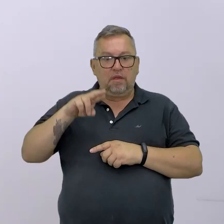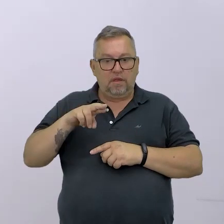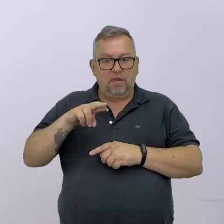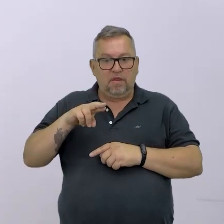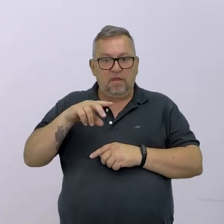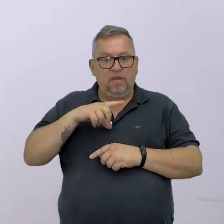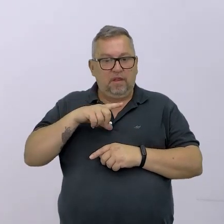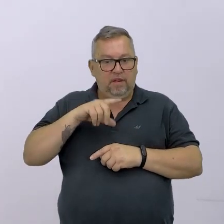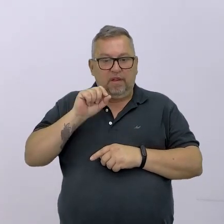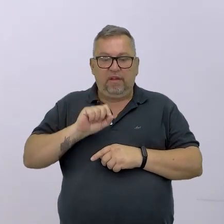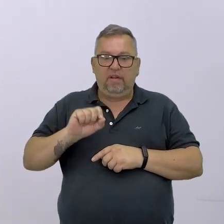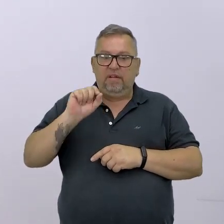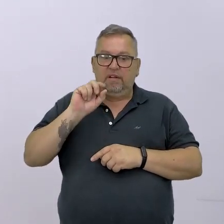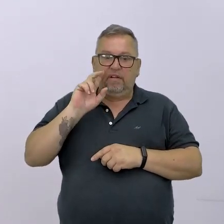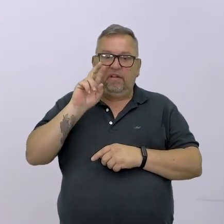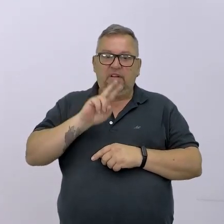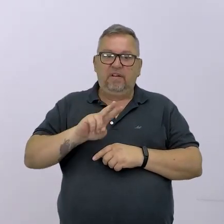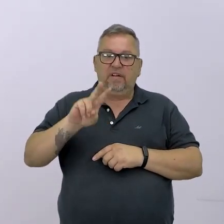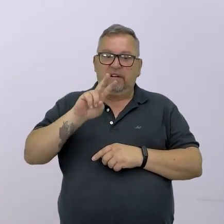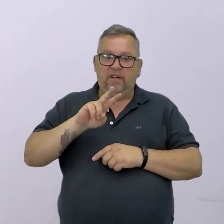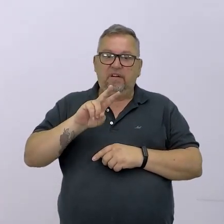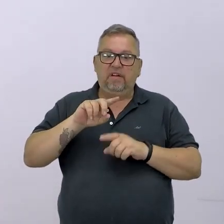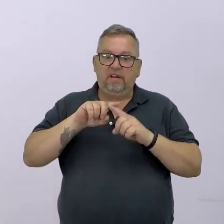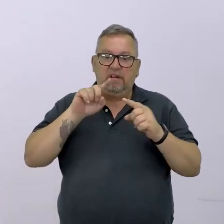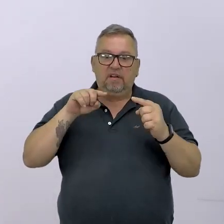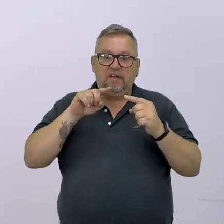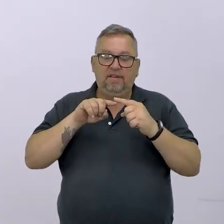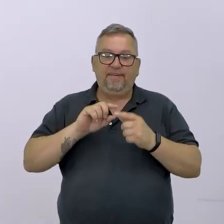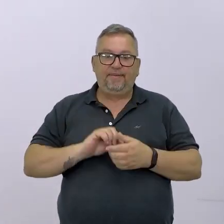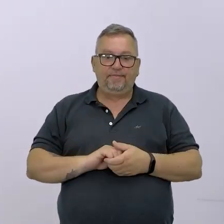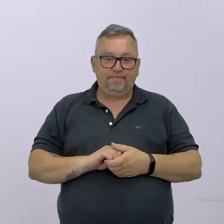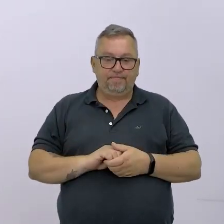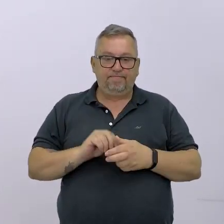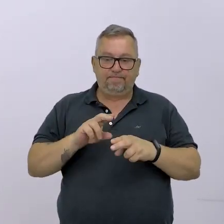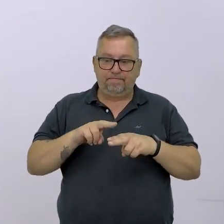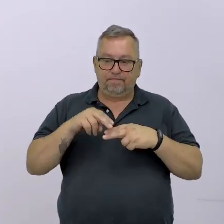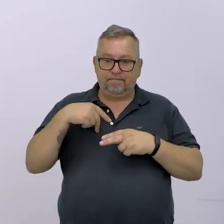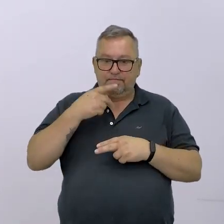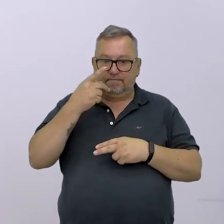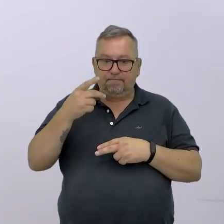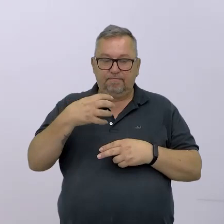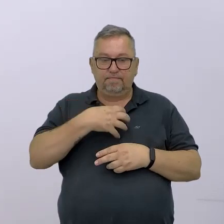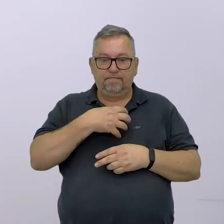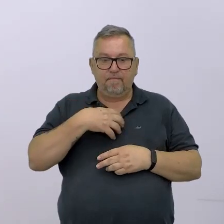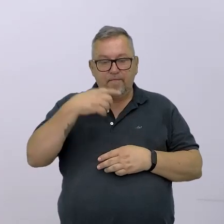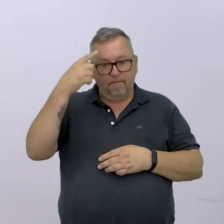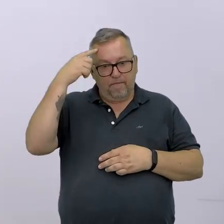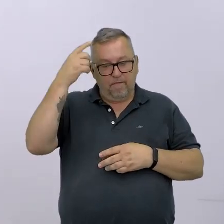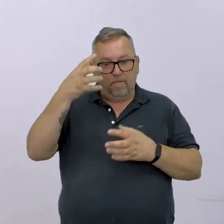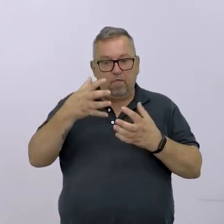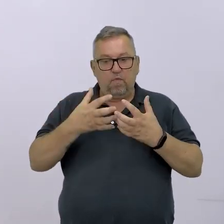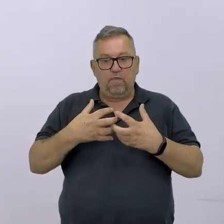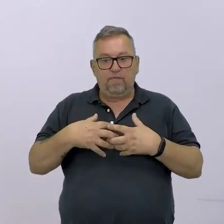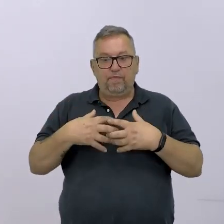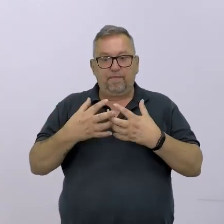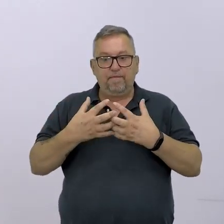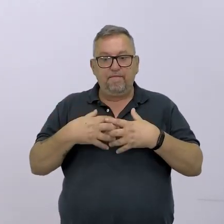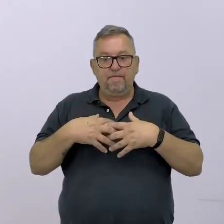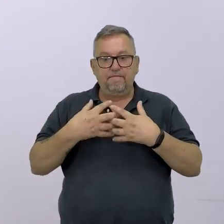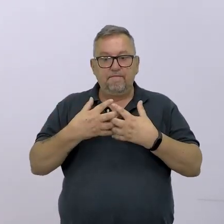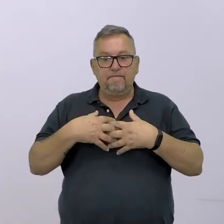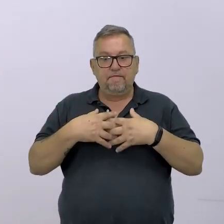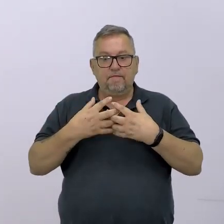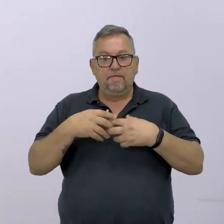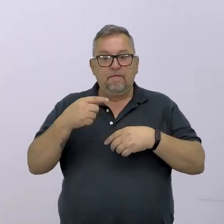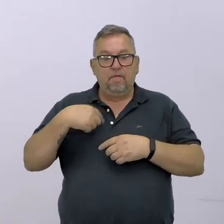deve considerar os fins dela também, né? Por isso que eu falei do aspecto reflexivo, ou seja, a gente pode